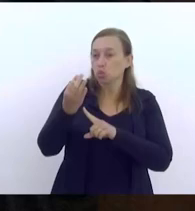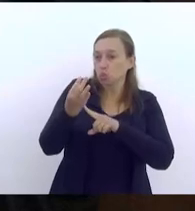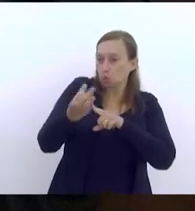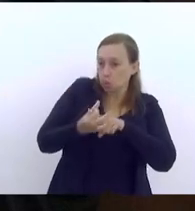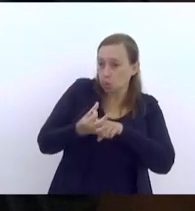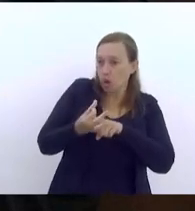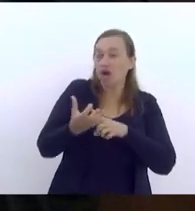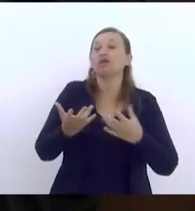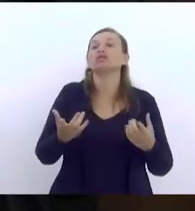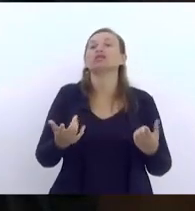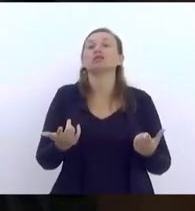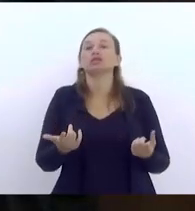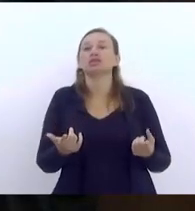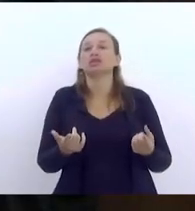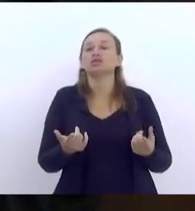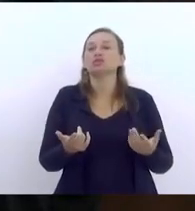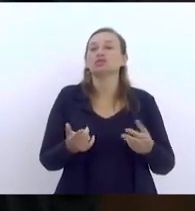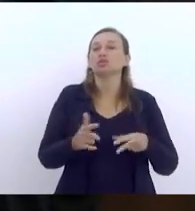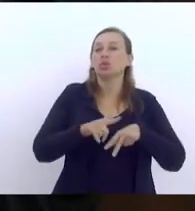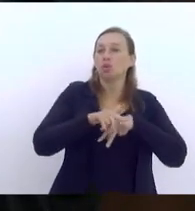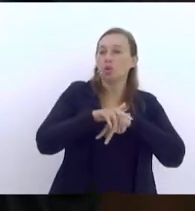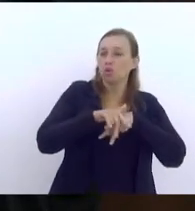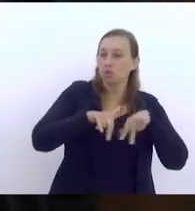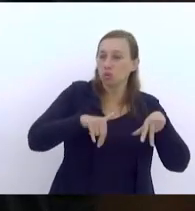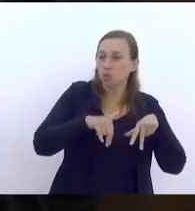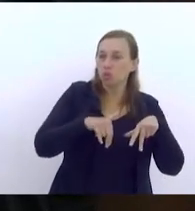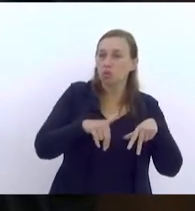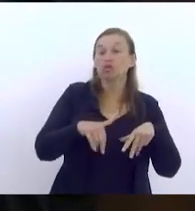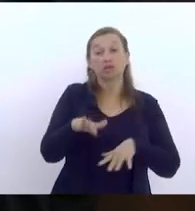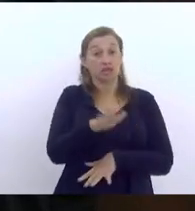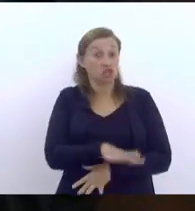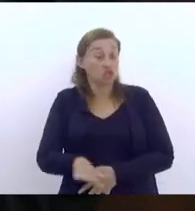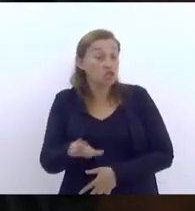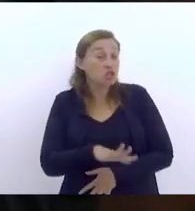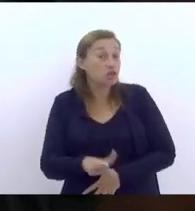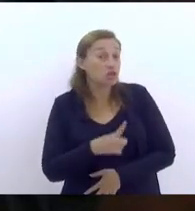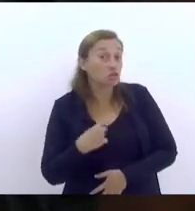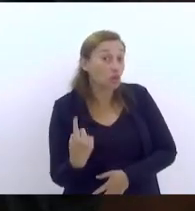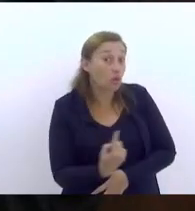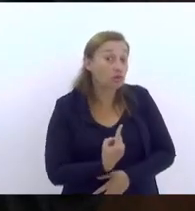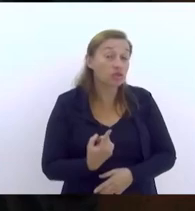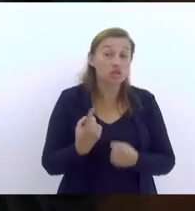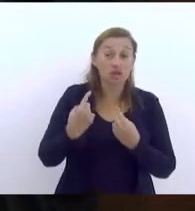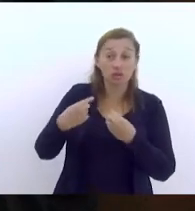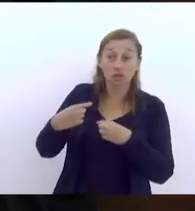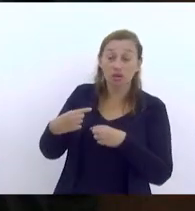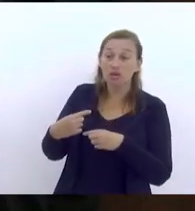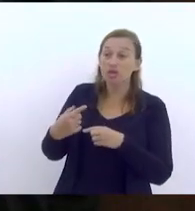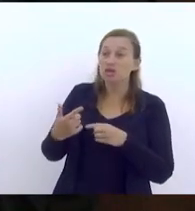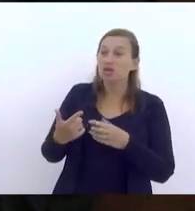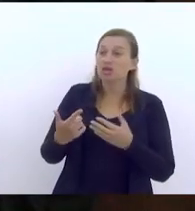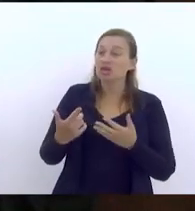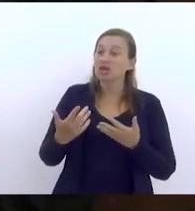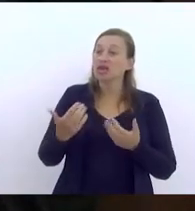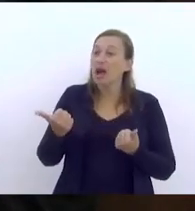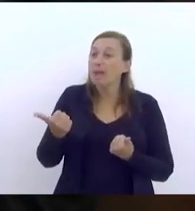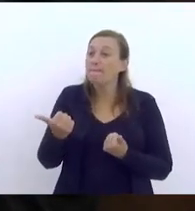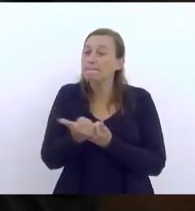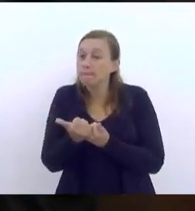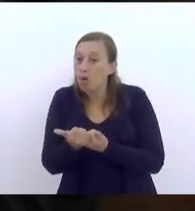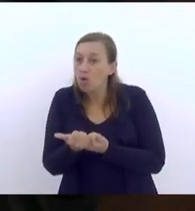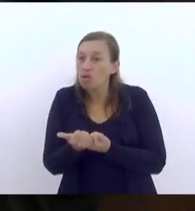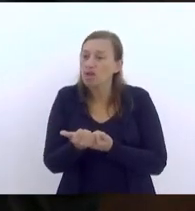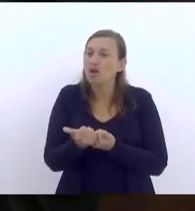refuta a sexualização das nossas crianças, que refuta aquelas anomalias